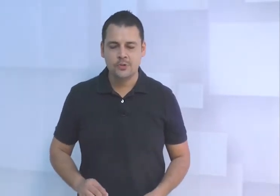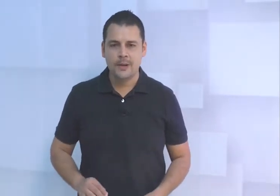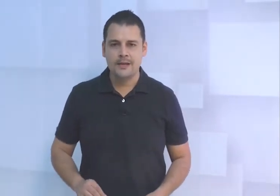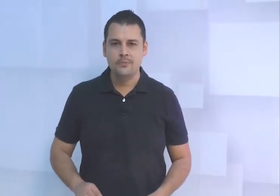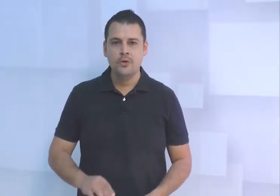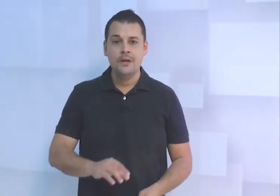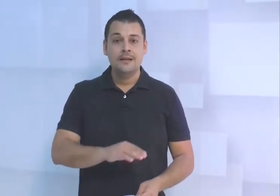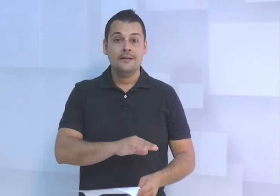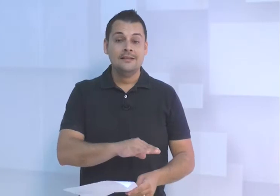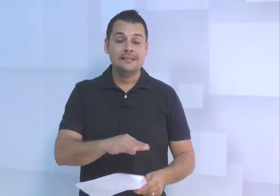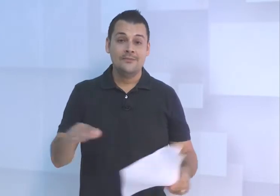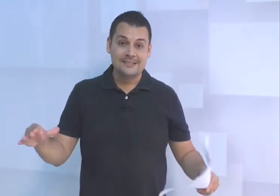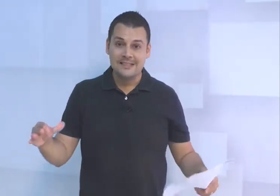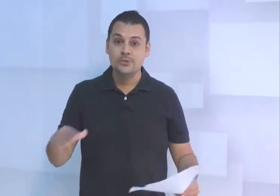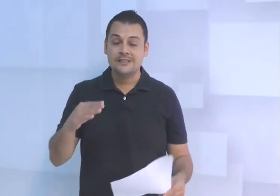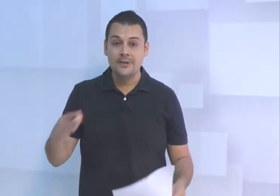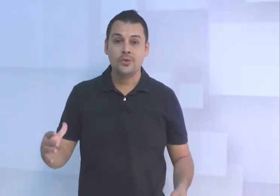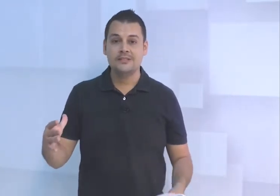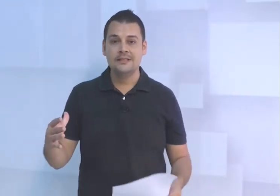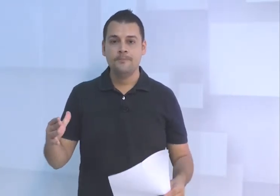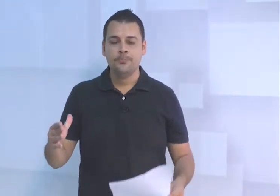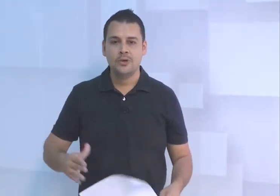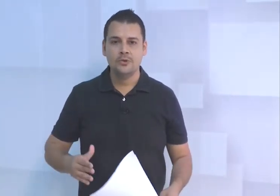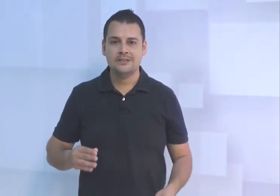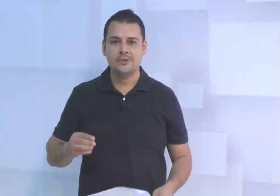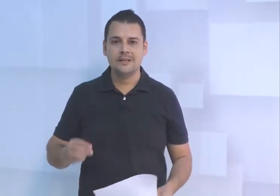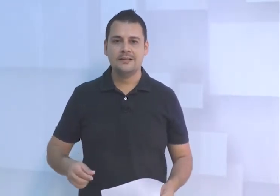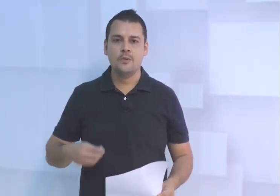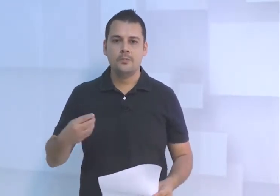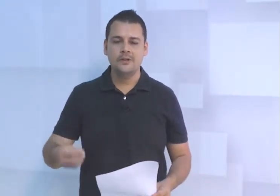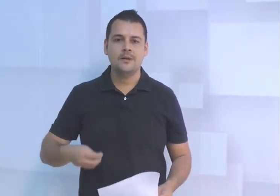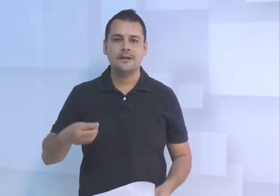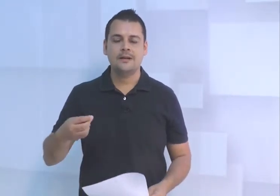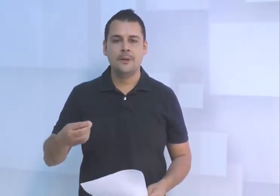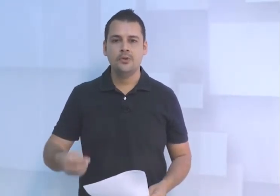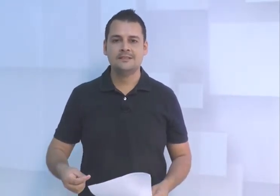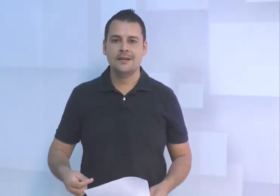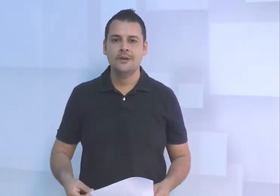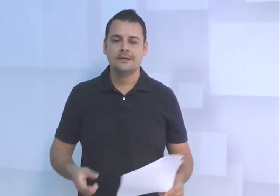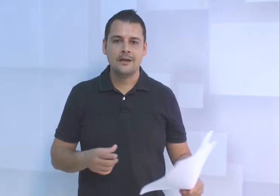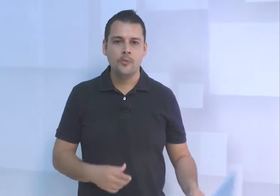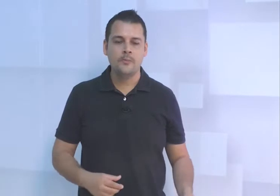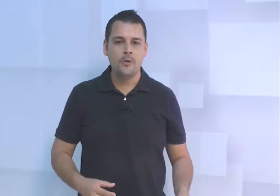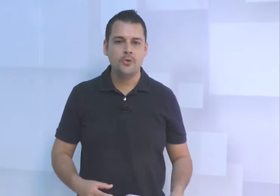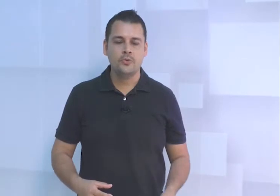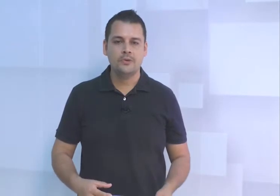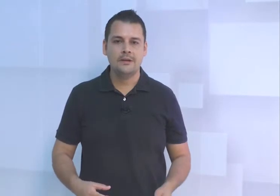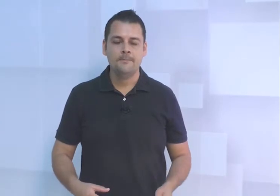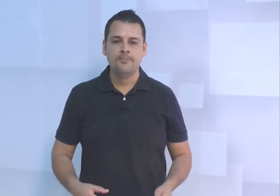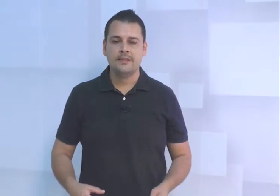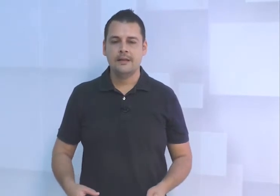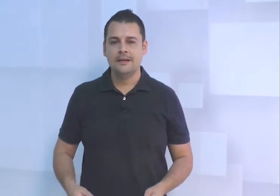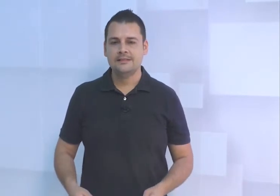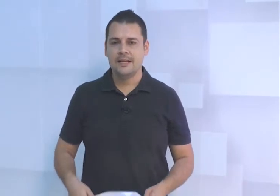estádio do pacaembu vazio sem torcida por que o santos ainda está cumprindo uma uma punição da como bom por conta